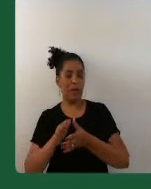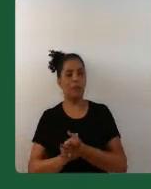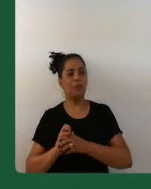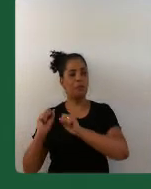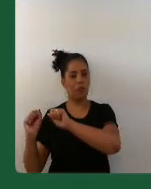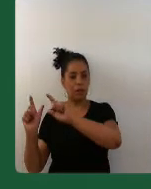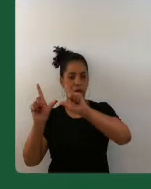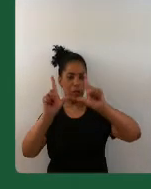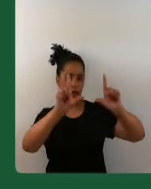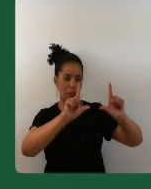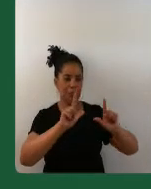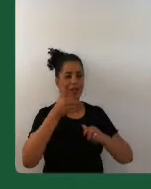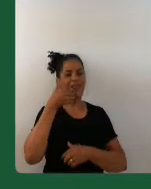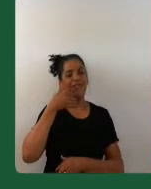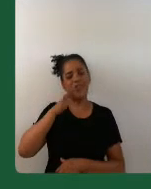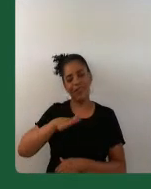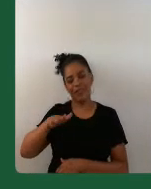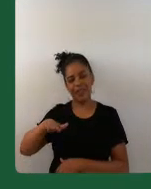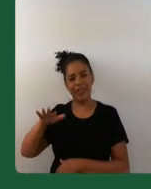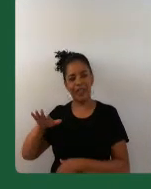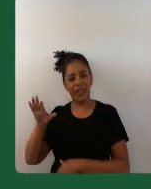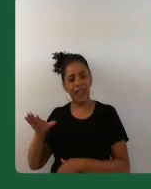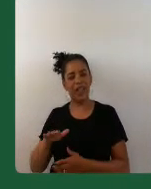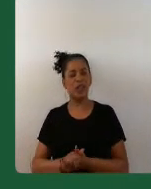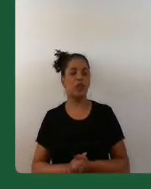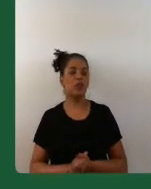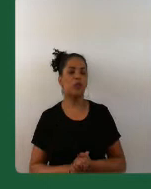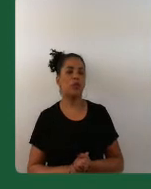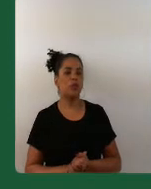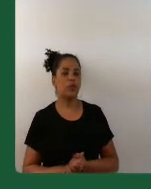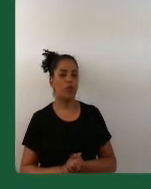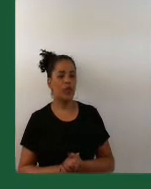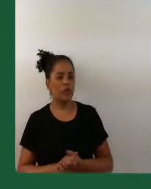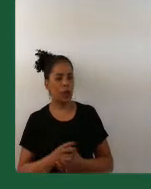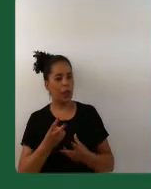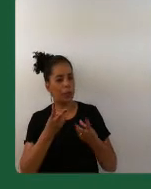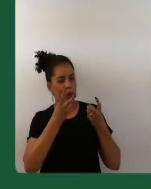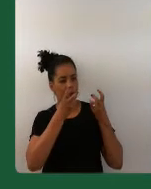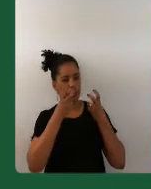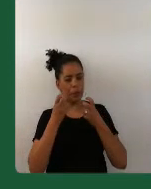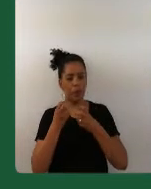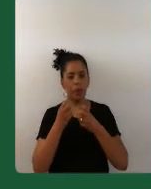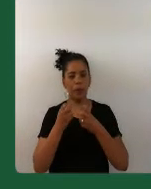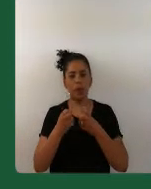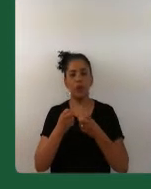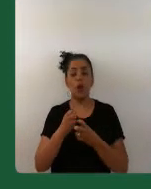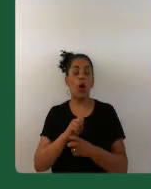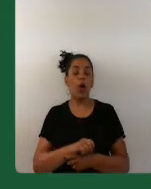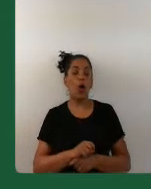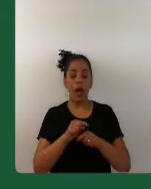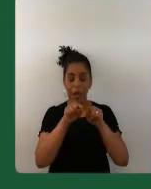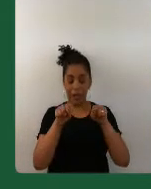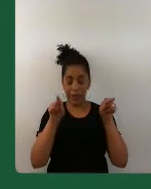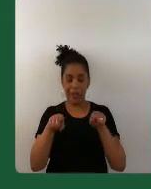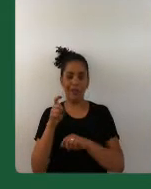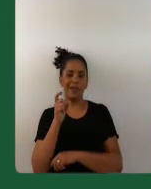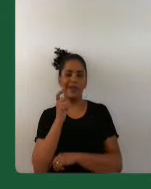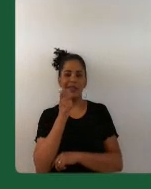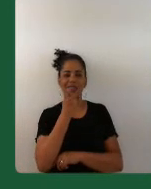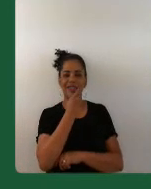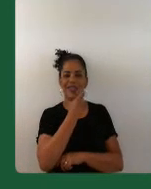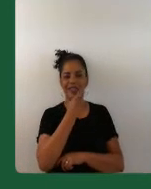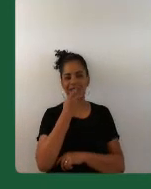imagens para as crianças, mais os nossos ambulatórios, podemos ver os ambulatórios da ortodontia com as nossas